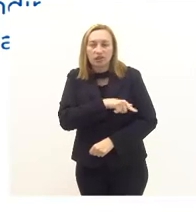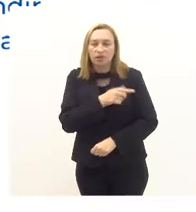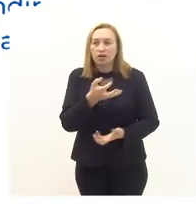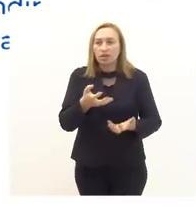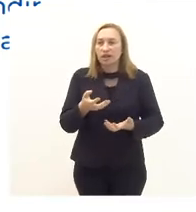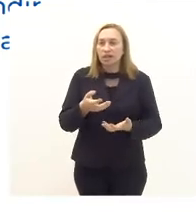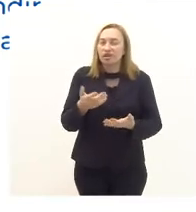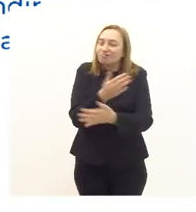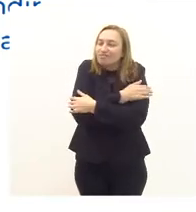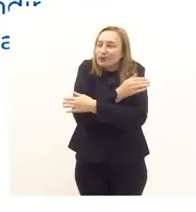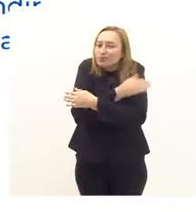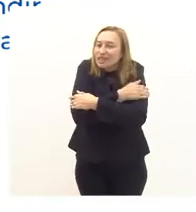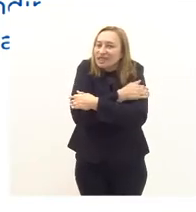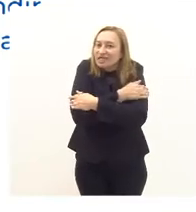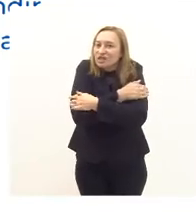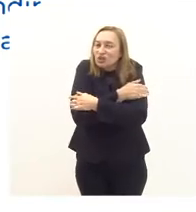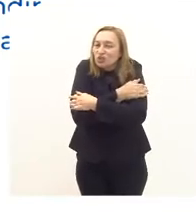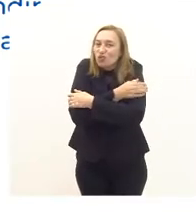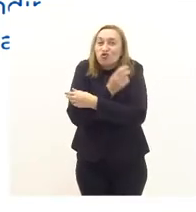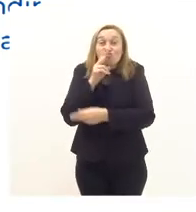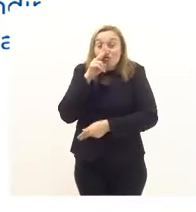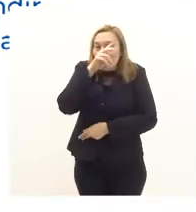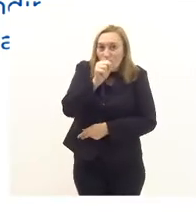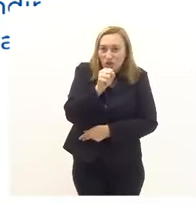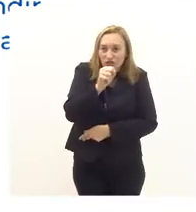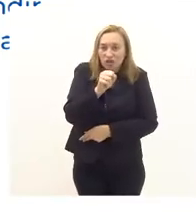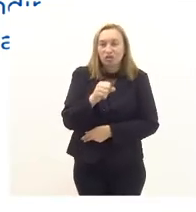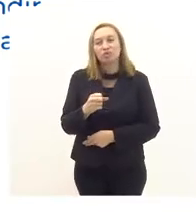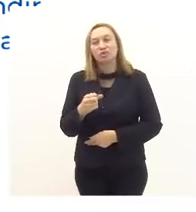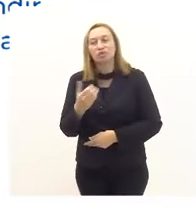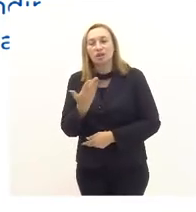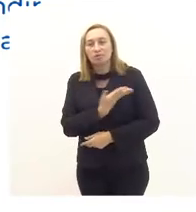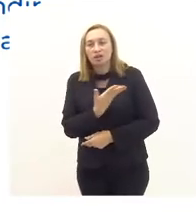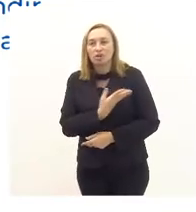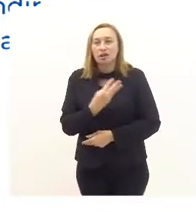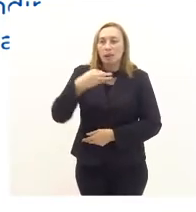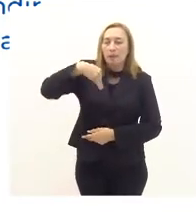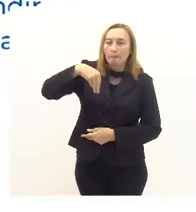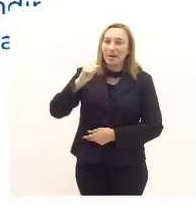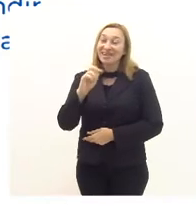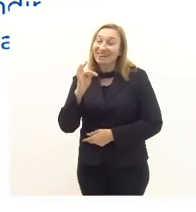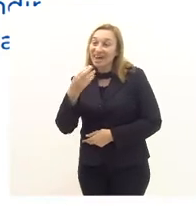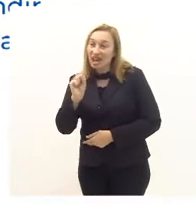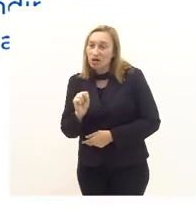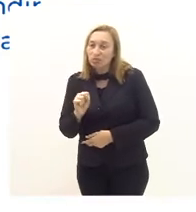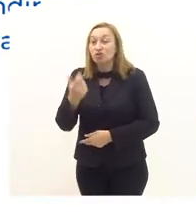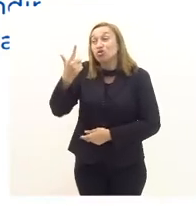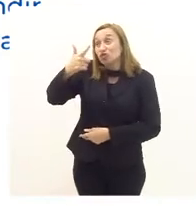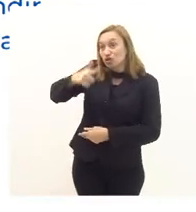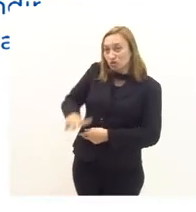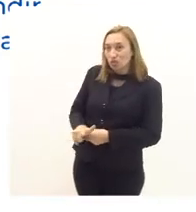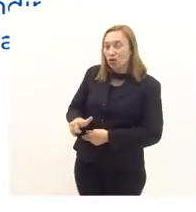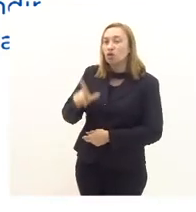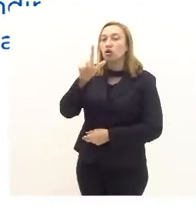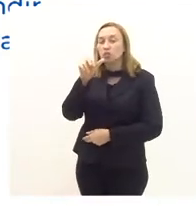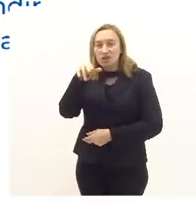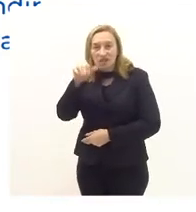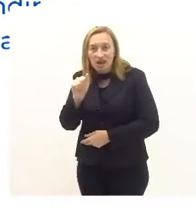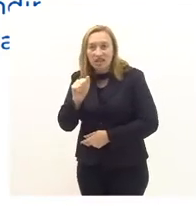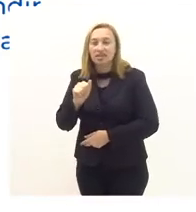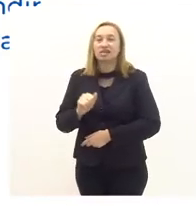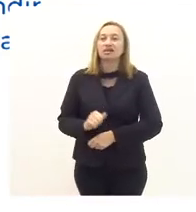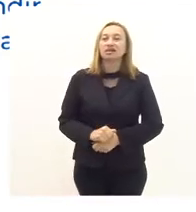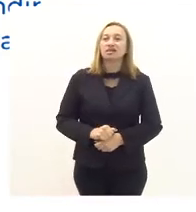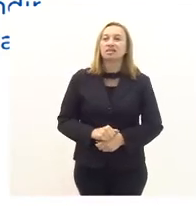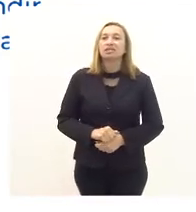aqui mandar um abraço muito forte para o nosso querido Matheus Quintal, mais uma vez, Luciana Calaça,